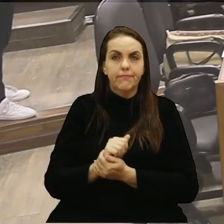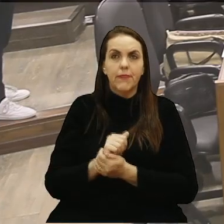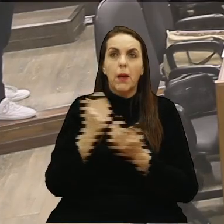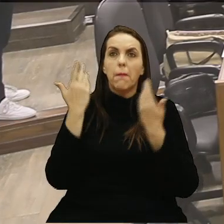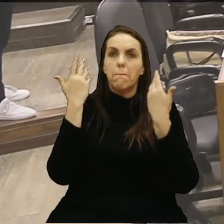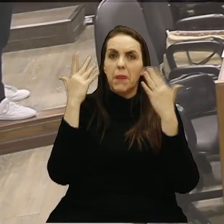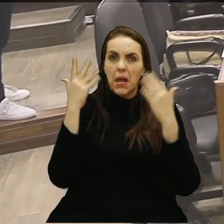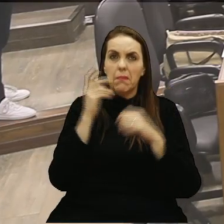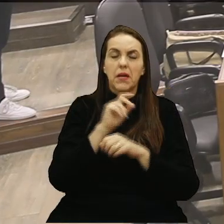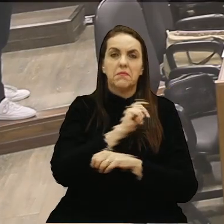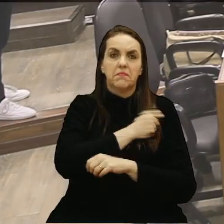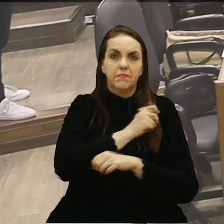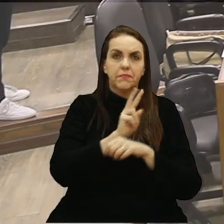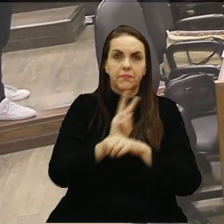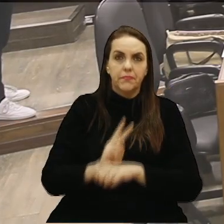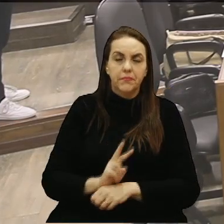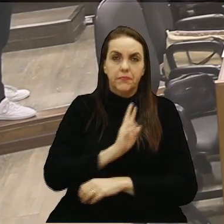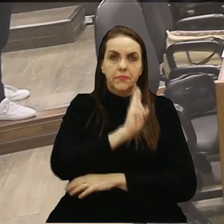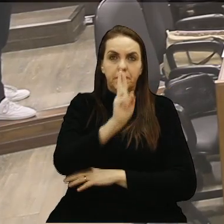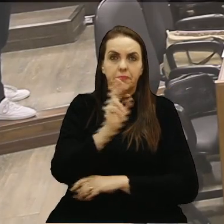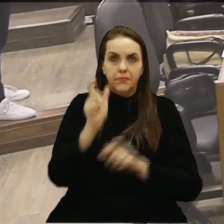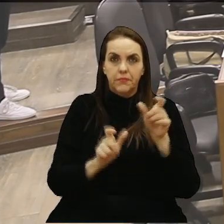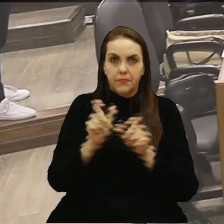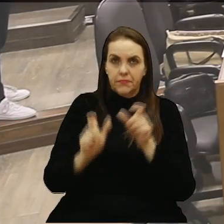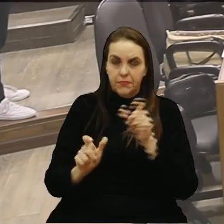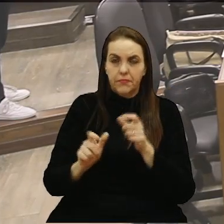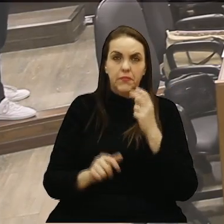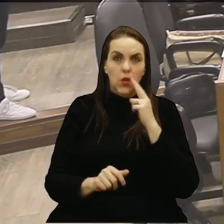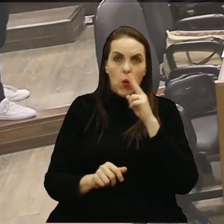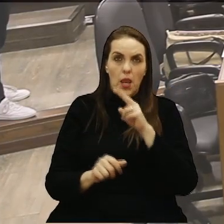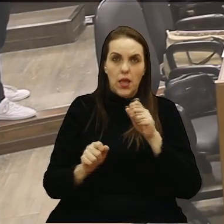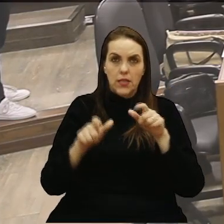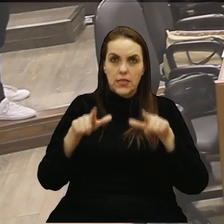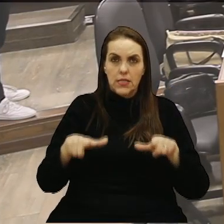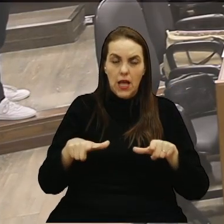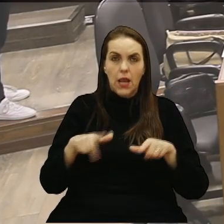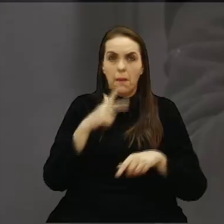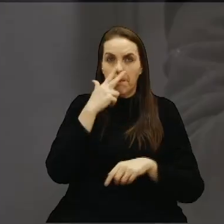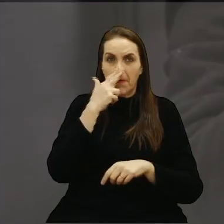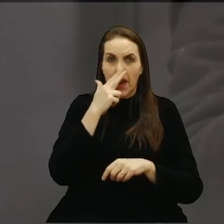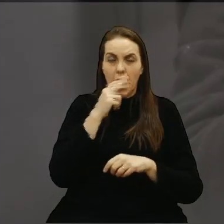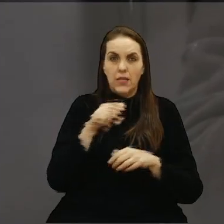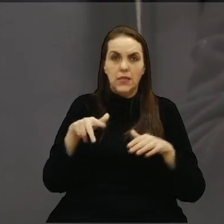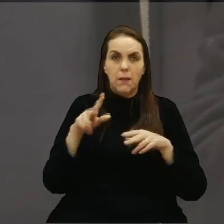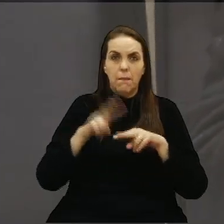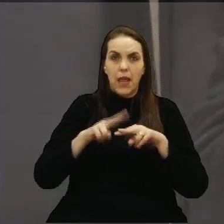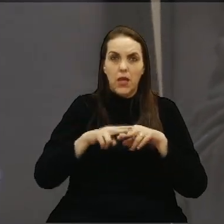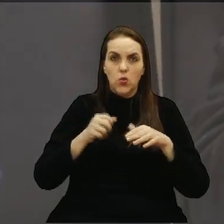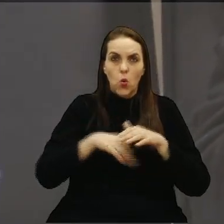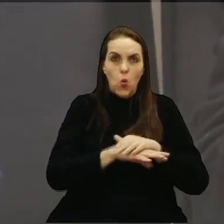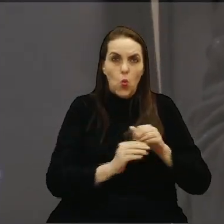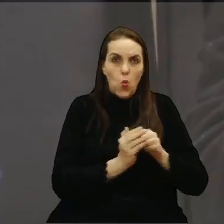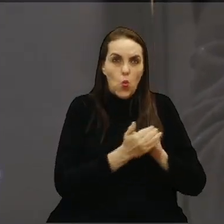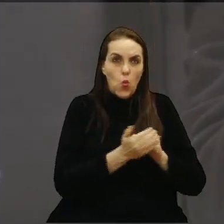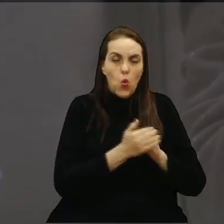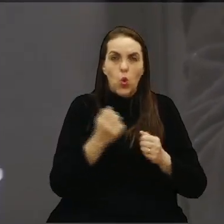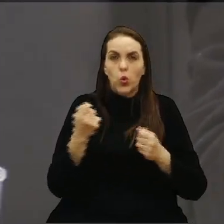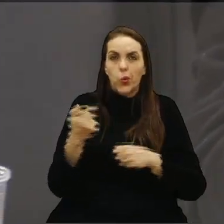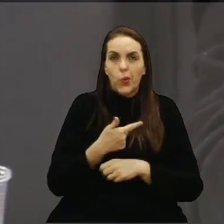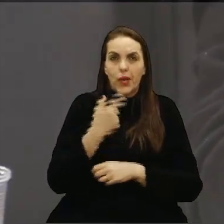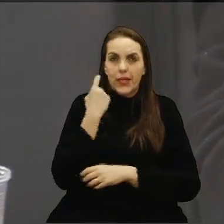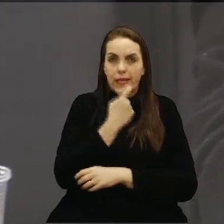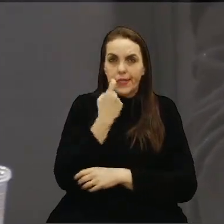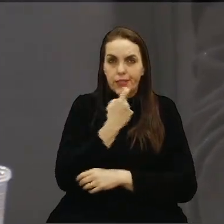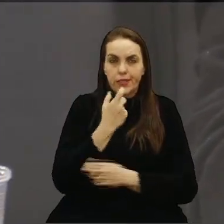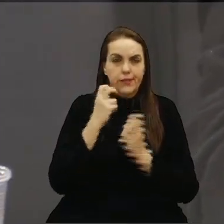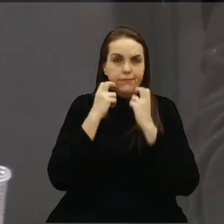fiscalizar e representar muito bem as pessoas. Eu estava olhando a sala ali, está mais para um cativeiro do que uma sala de dentista. Chega a ser vergonhoso. Segunda coisa